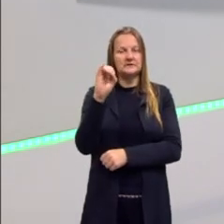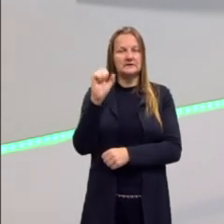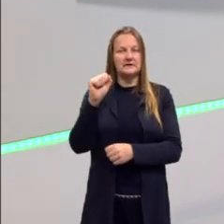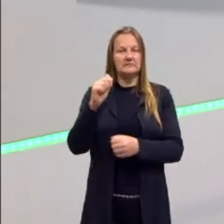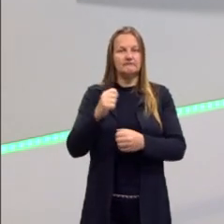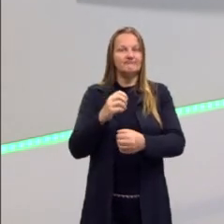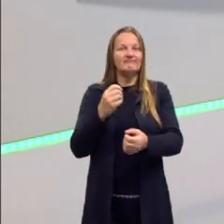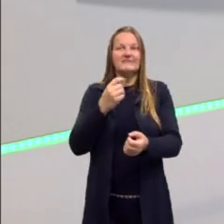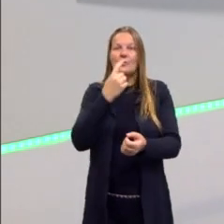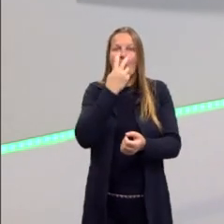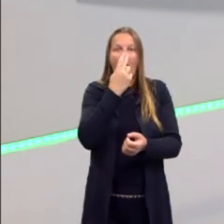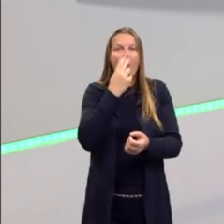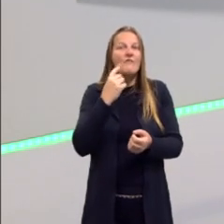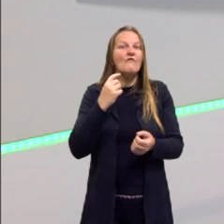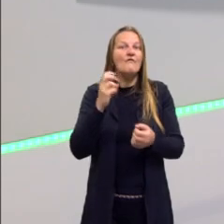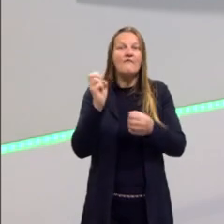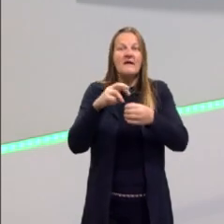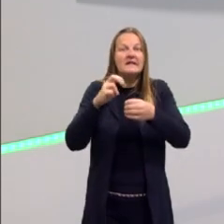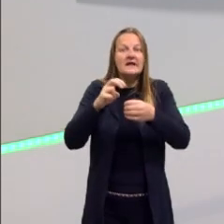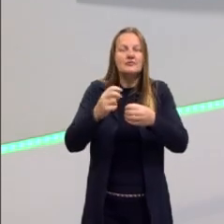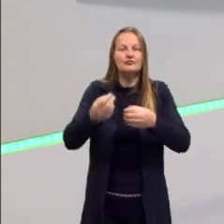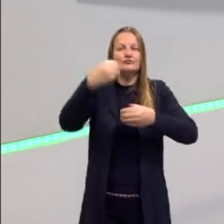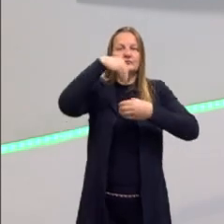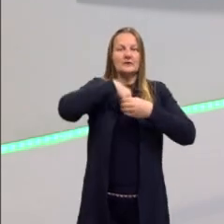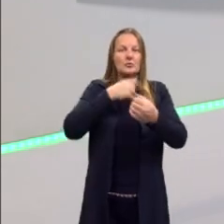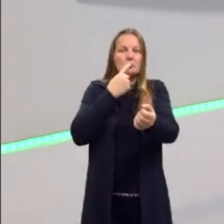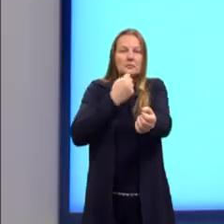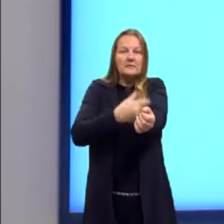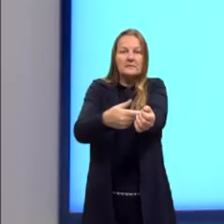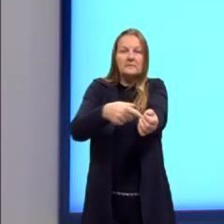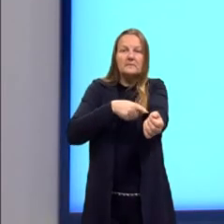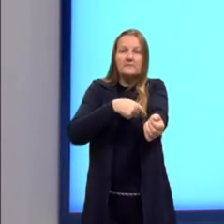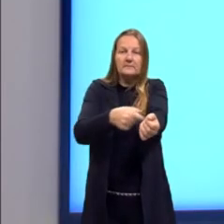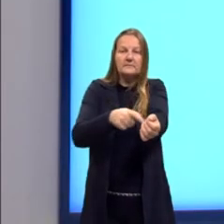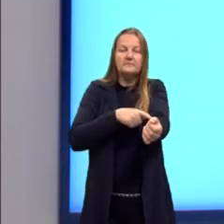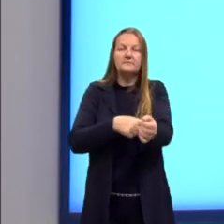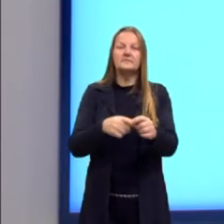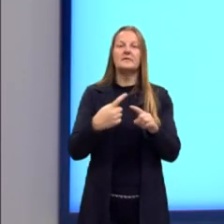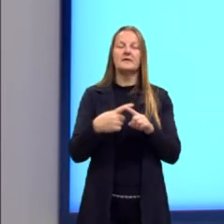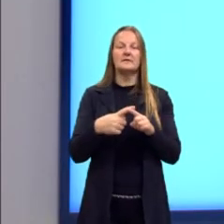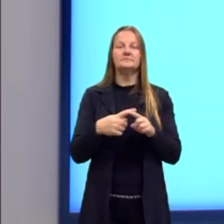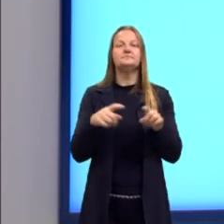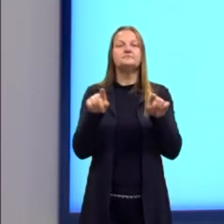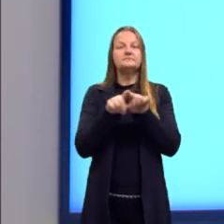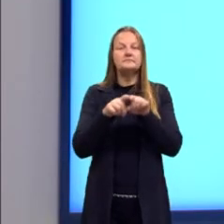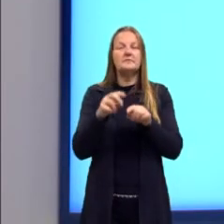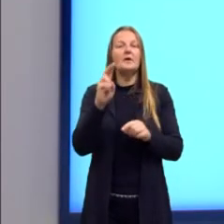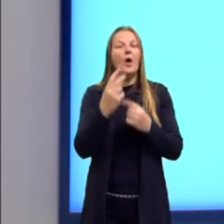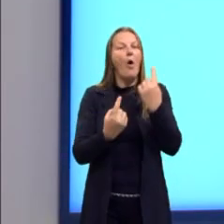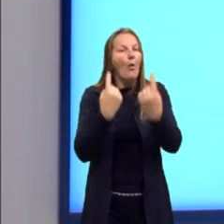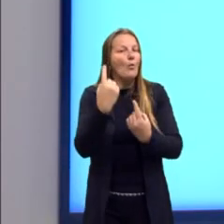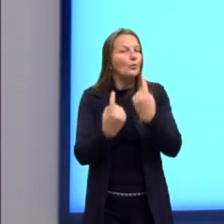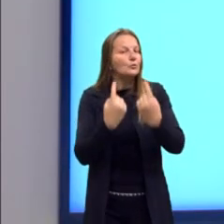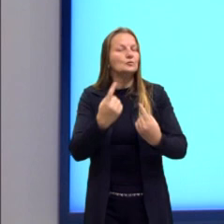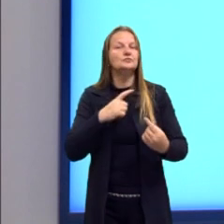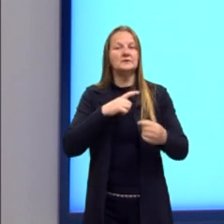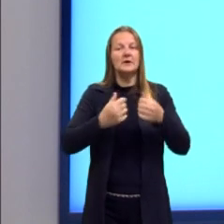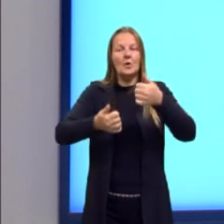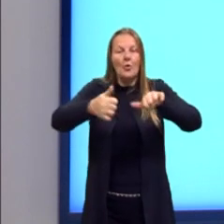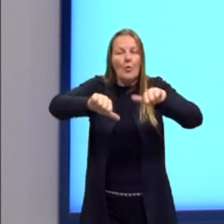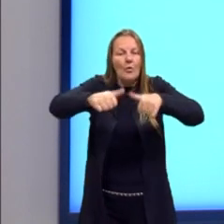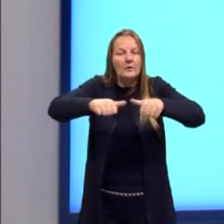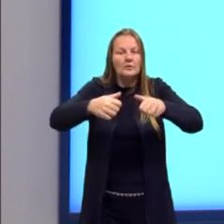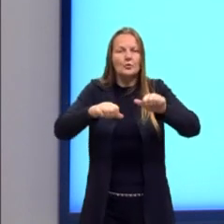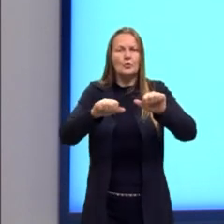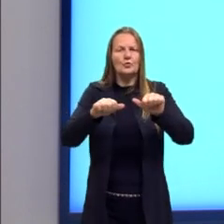intoxicação e também eu tenho questão de produtos conquistam de consumo humano ele tem o controle de qualidade